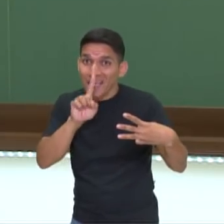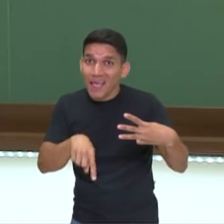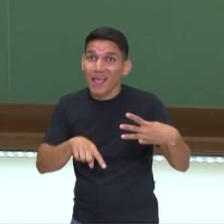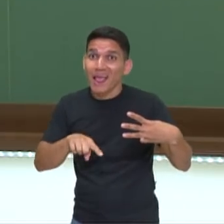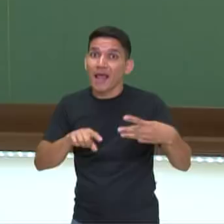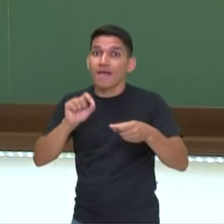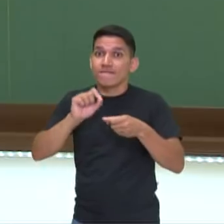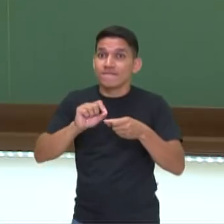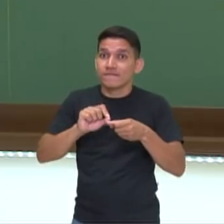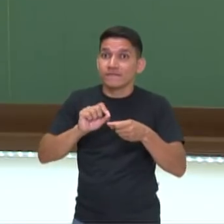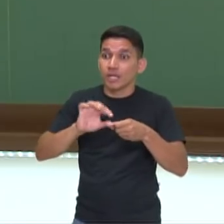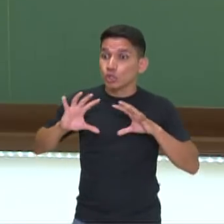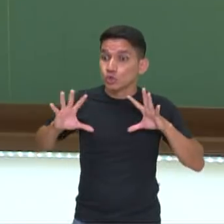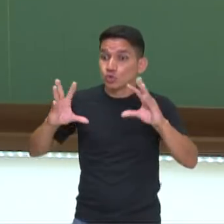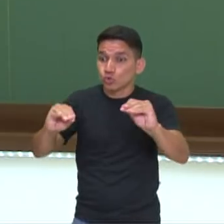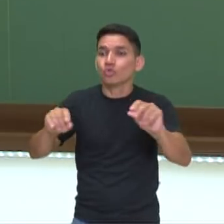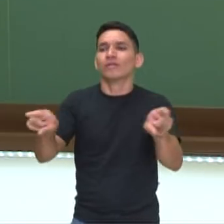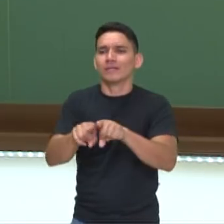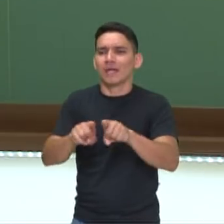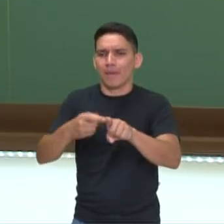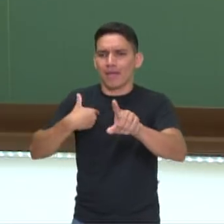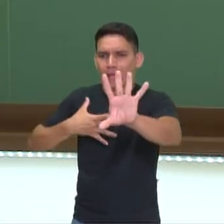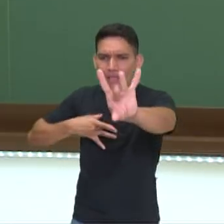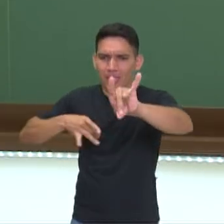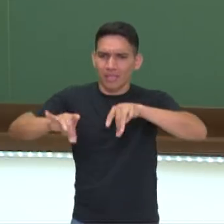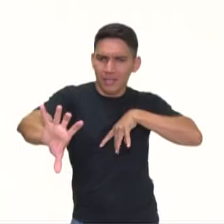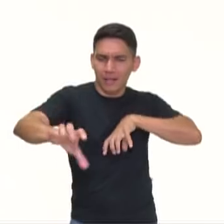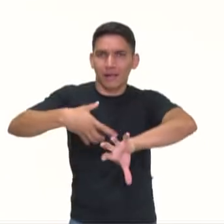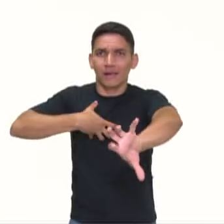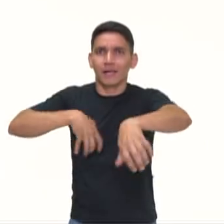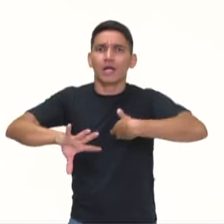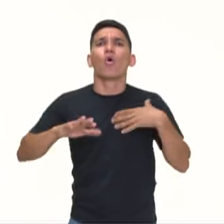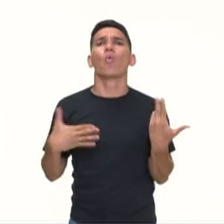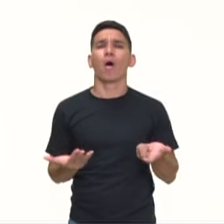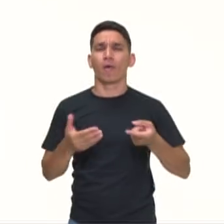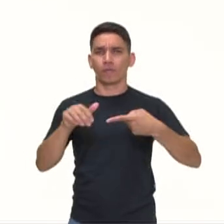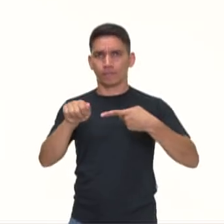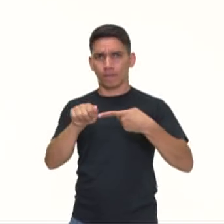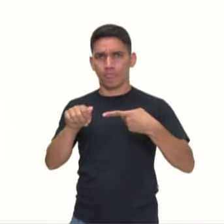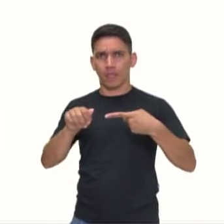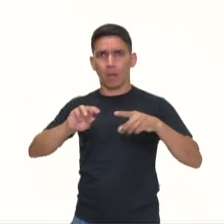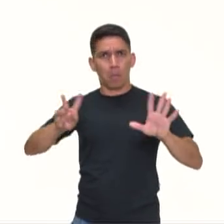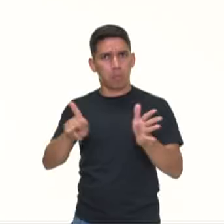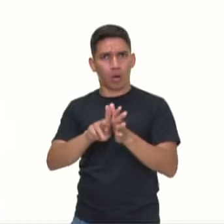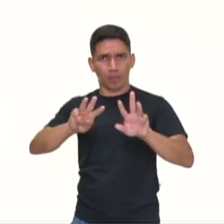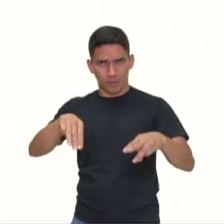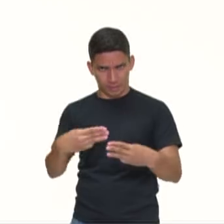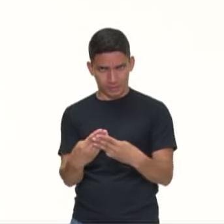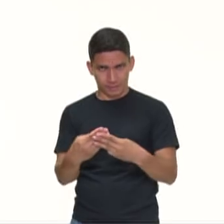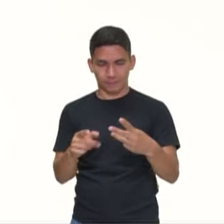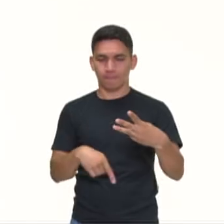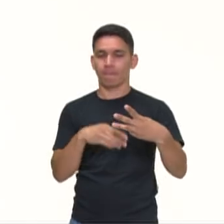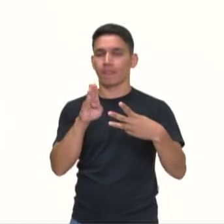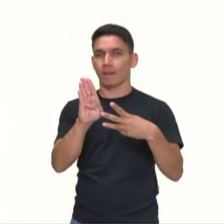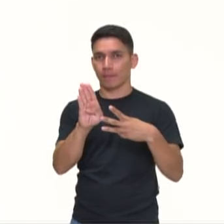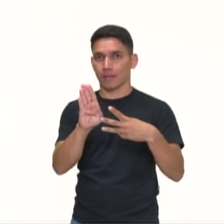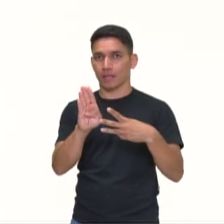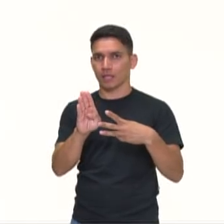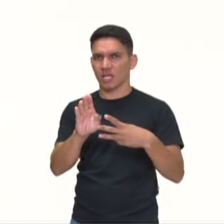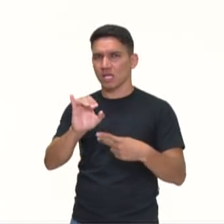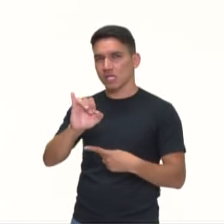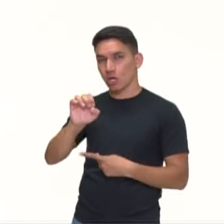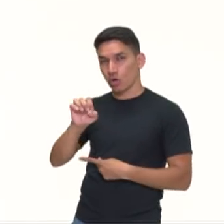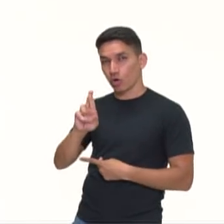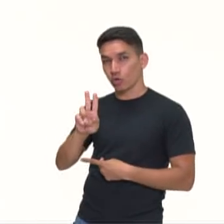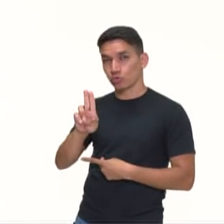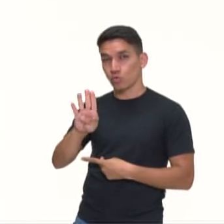e está em tudo? Na mitologia judaico-cristã, letra A. Na letra B, na mitologia africana Yorubá, ou